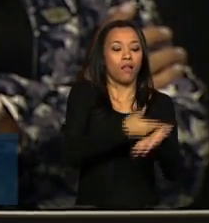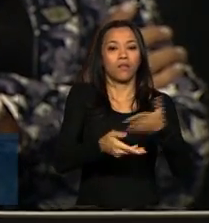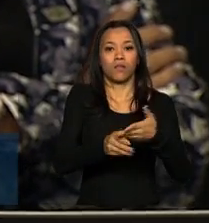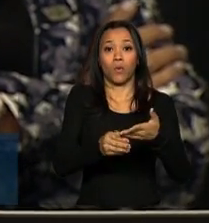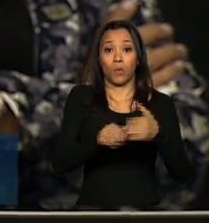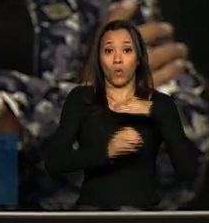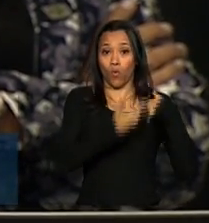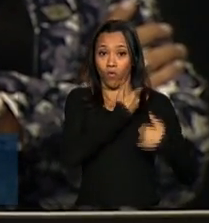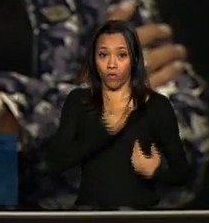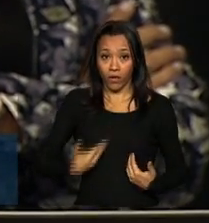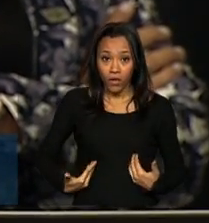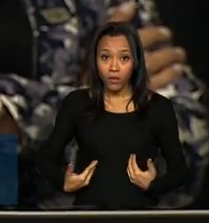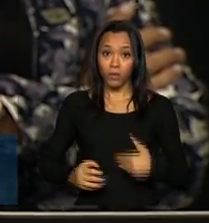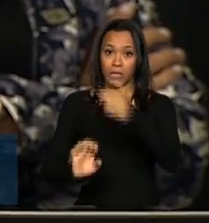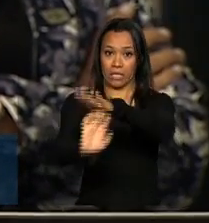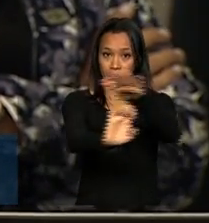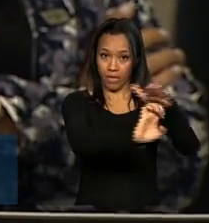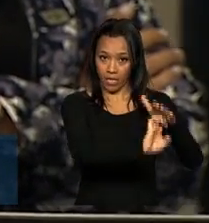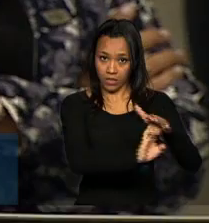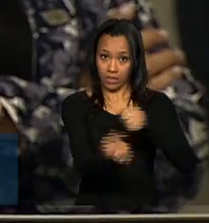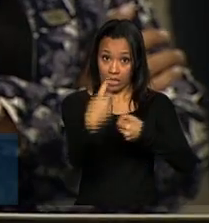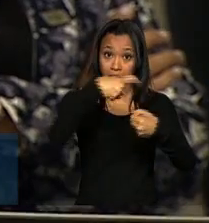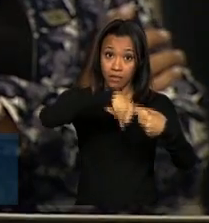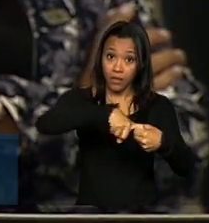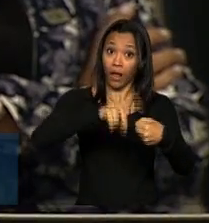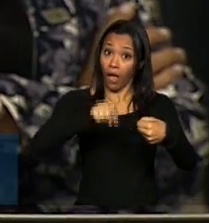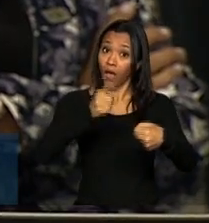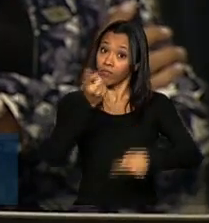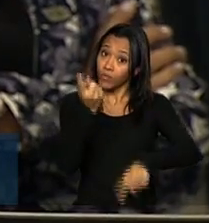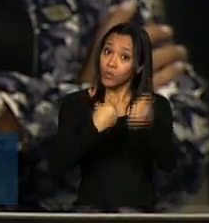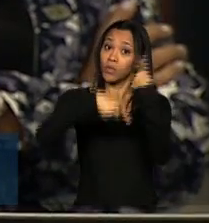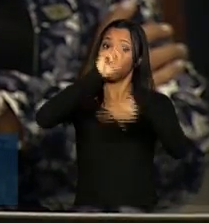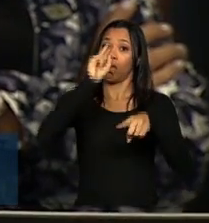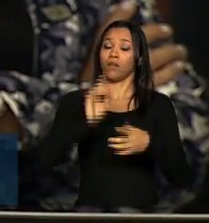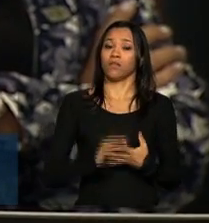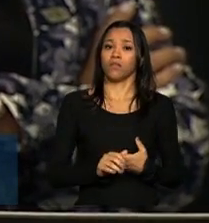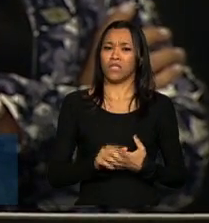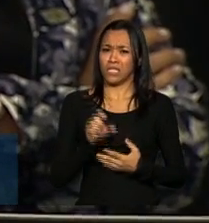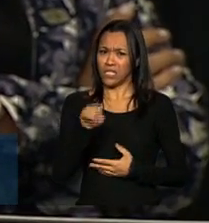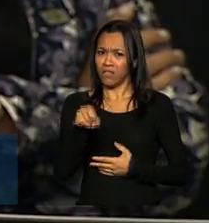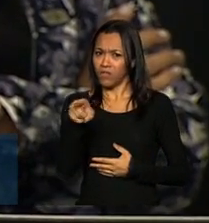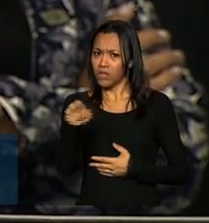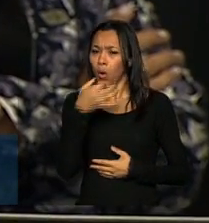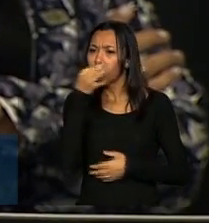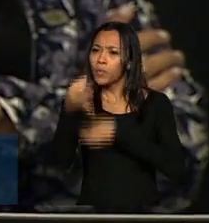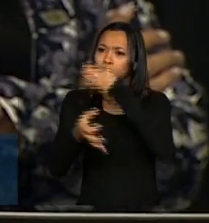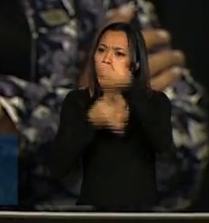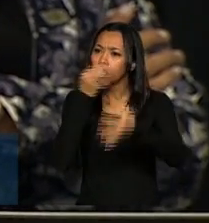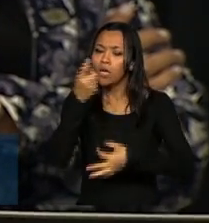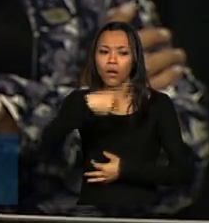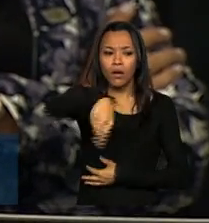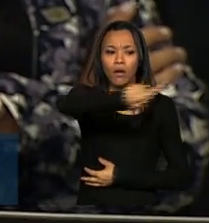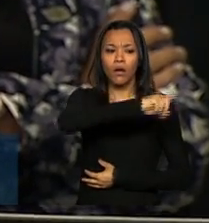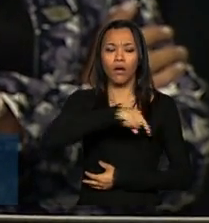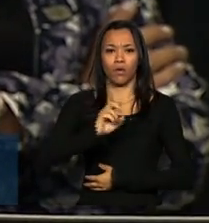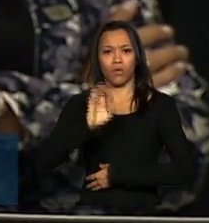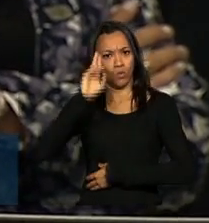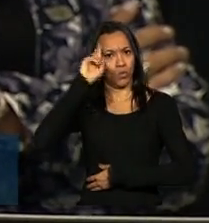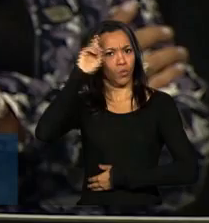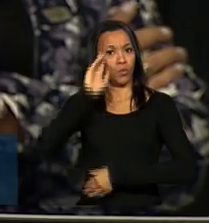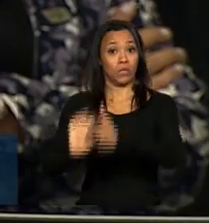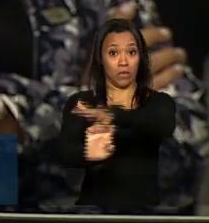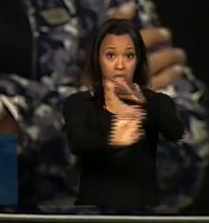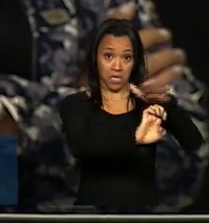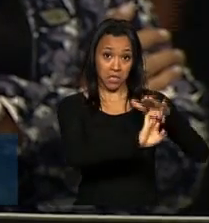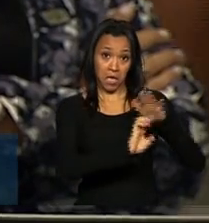agronegócio é um exemplo de sucesso. Eu queria saber se a senhora tem ouvido dos empresários uma boa vontade com relação